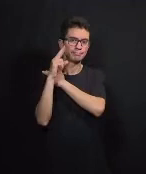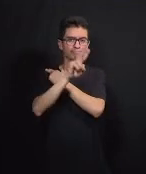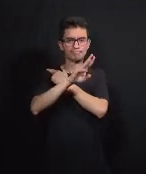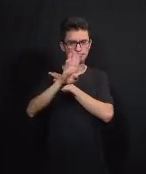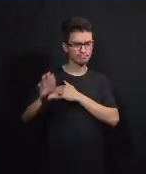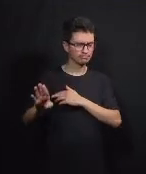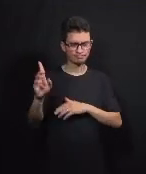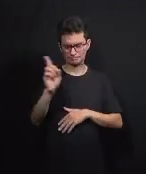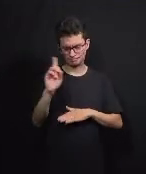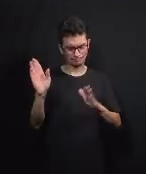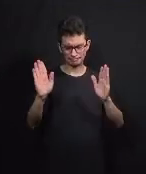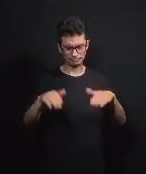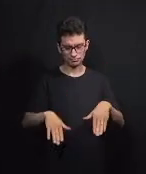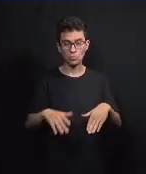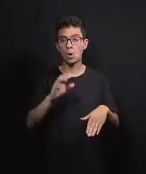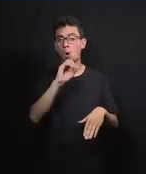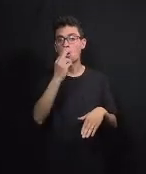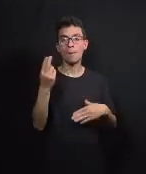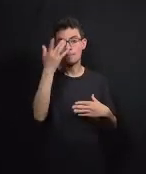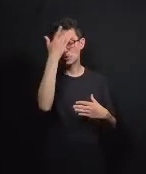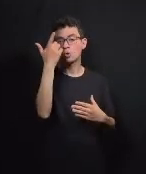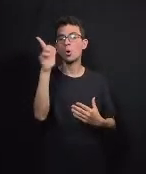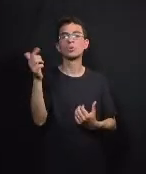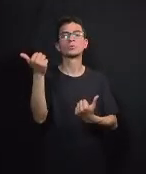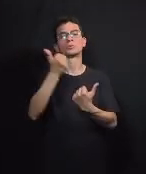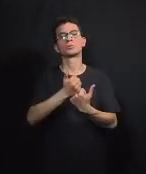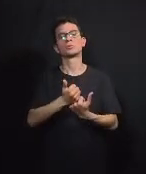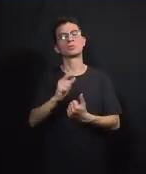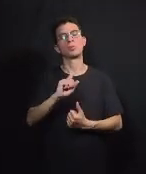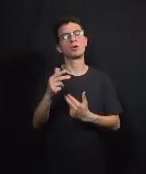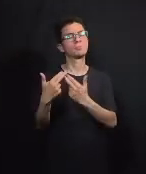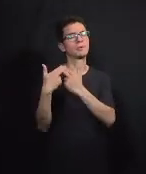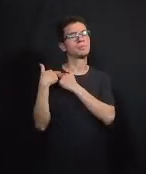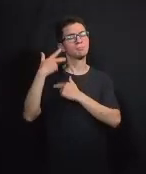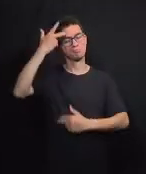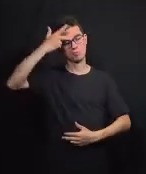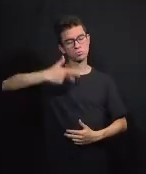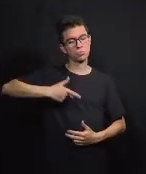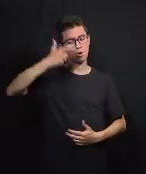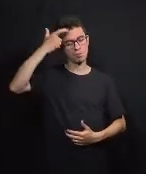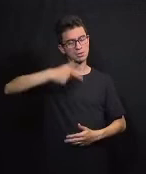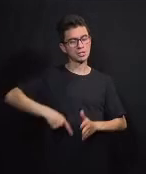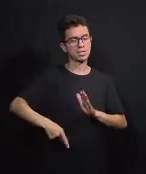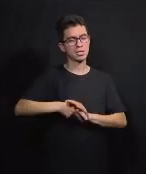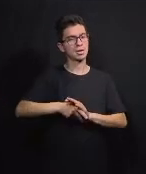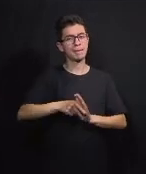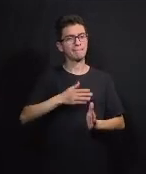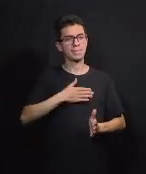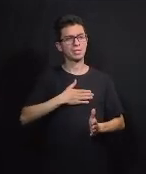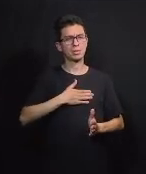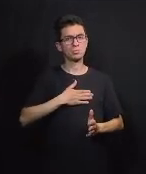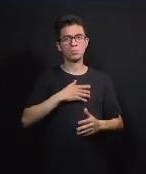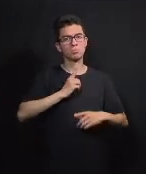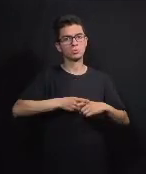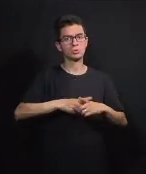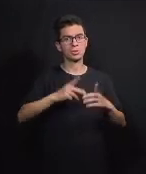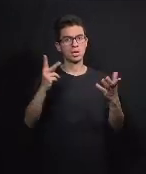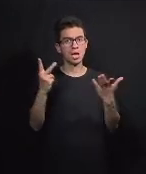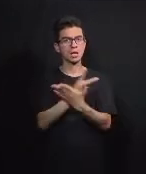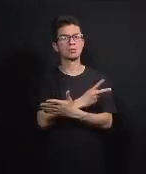alguma tem responsabilidade pelo que eu vou dizer. O que não tem nada de escandaloso,